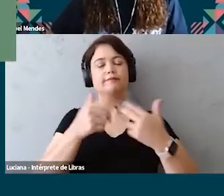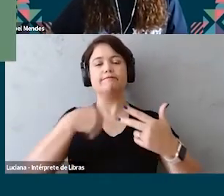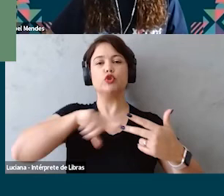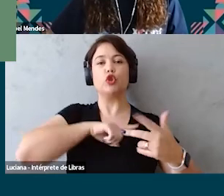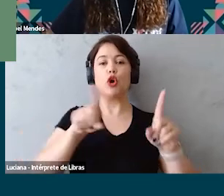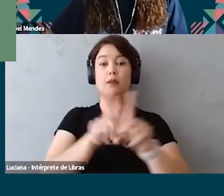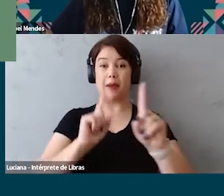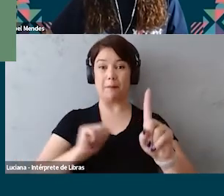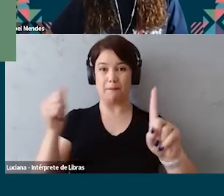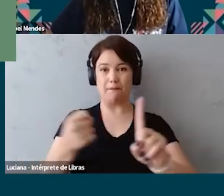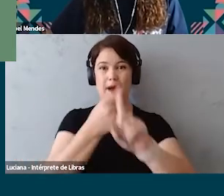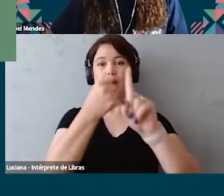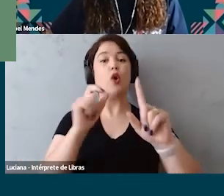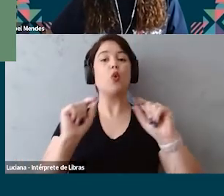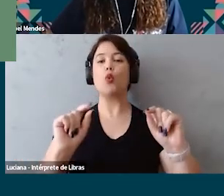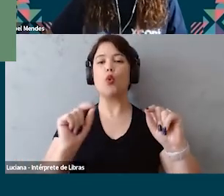impacto...